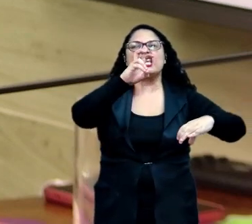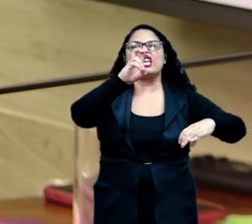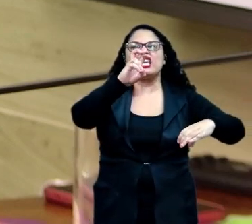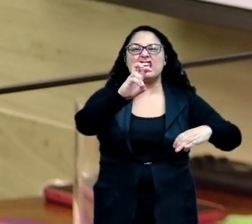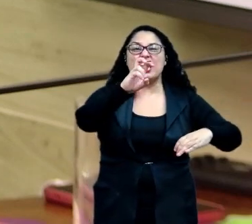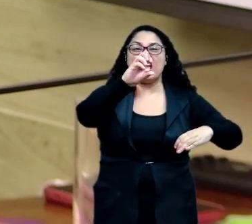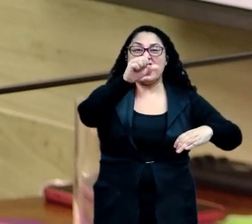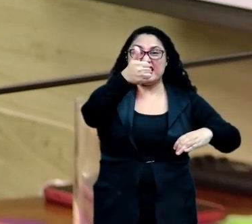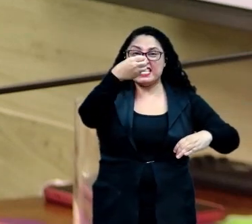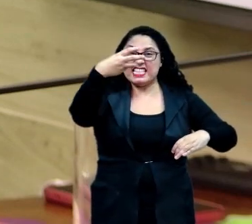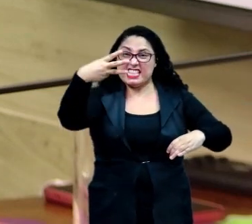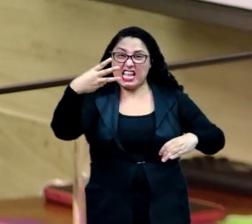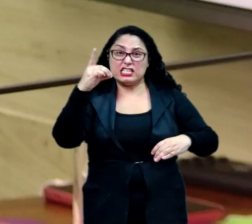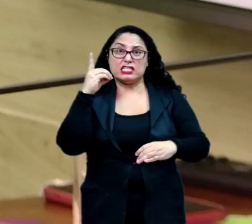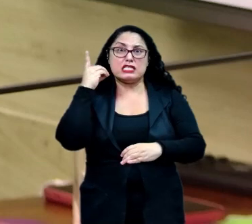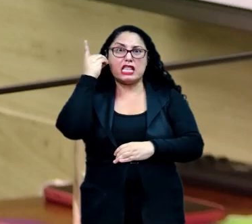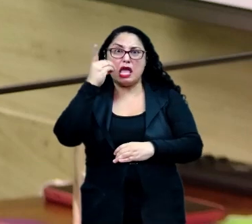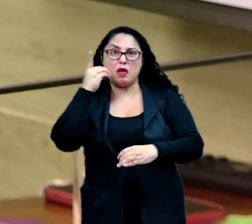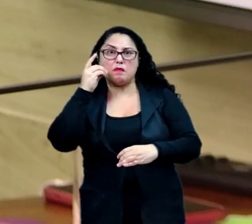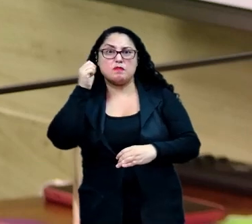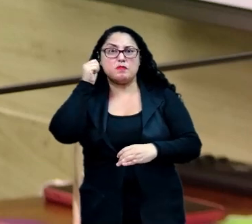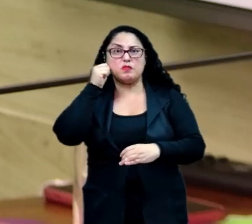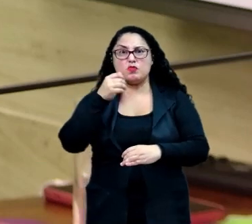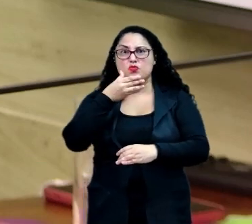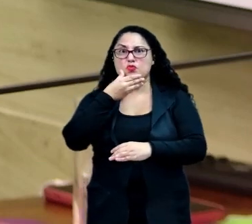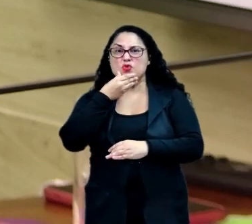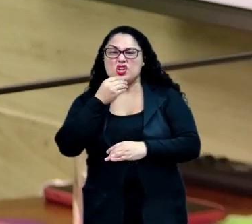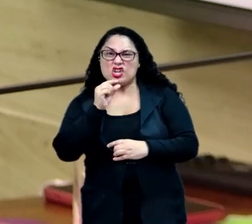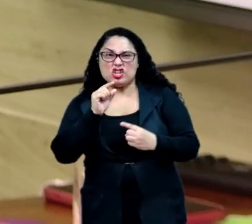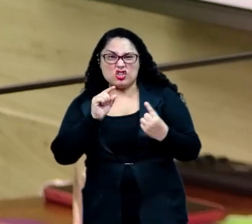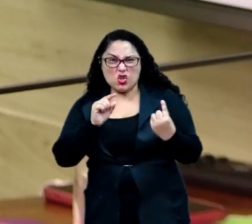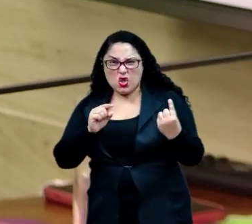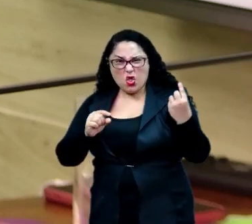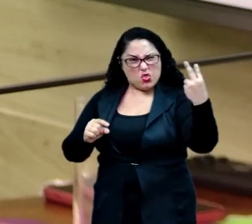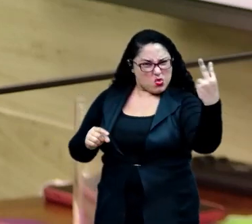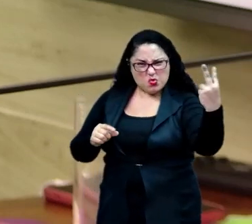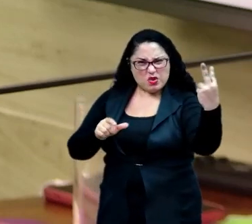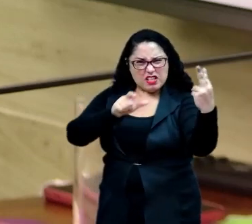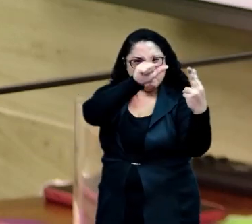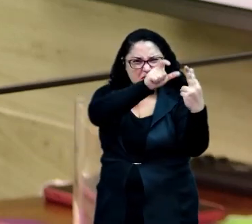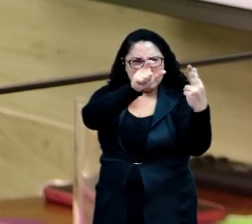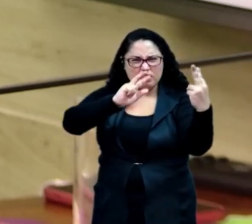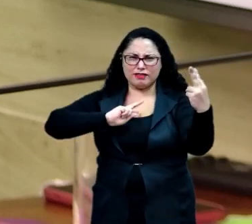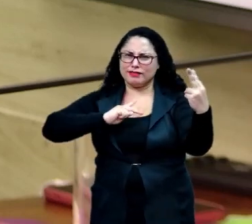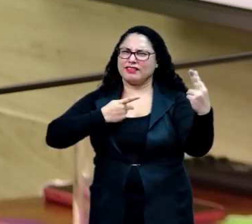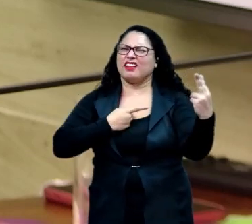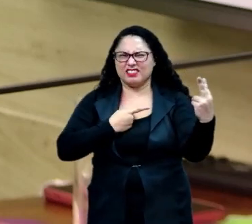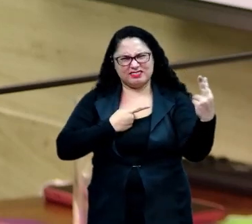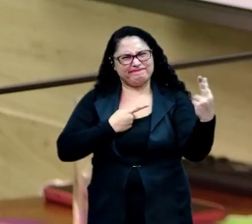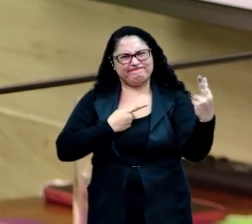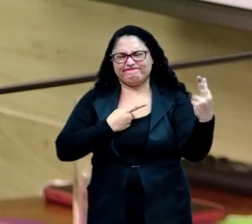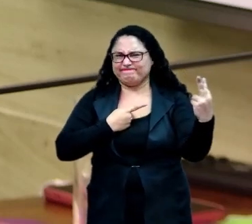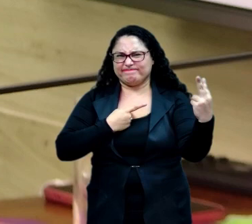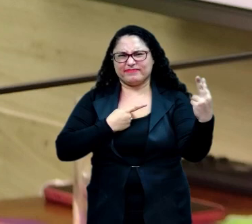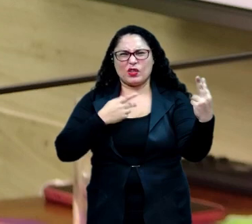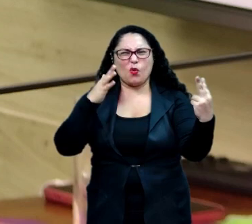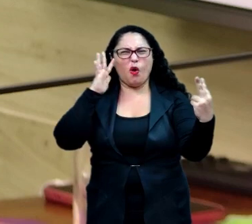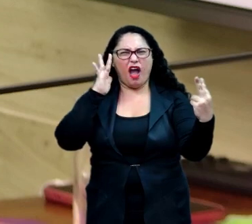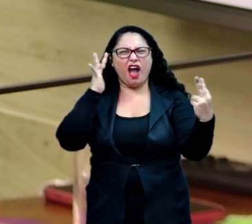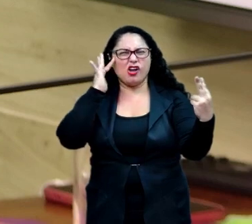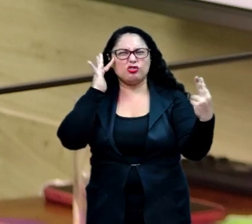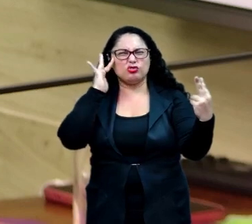513 deputados e deputadas e só apenas 2 pessoas trans, salvo me engano,